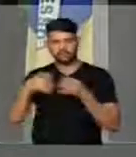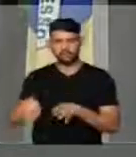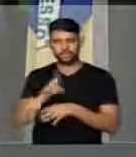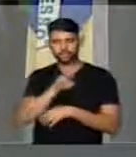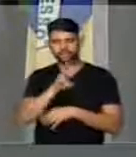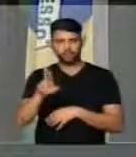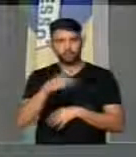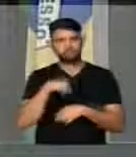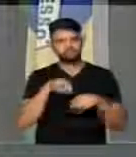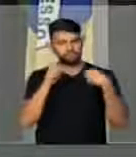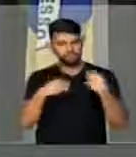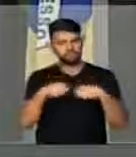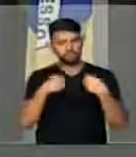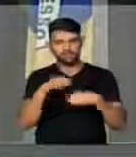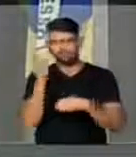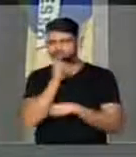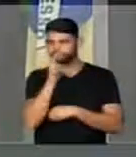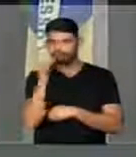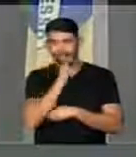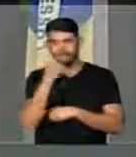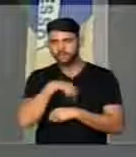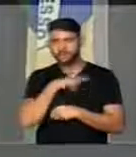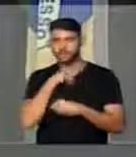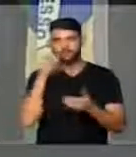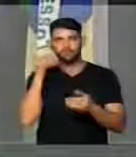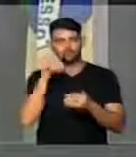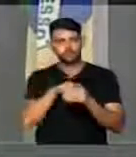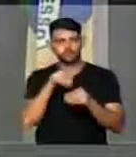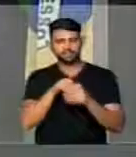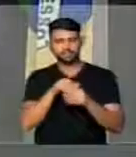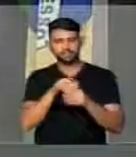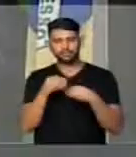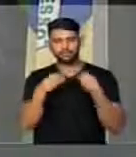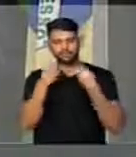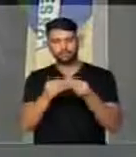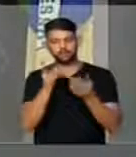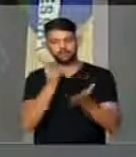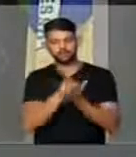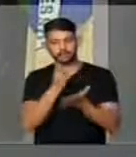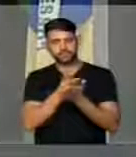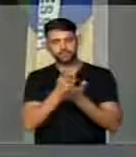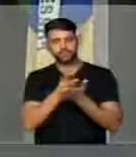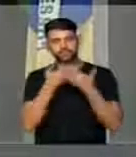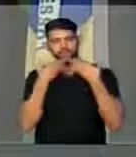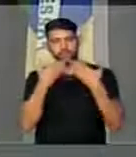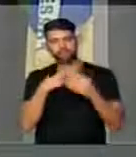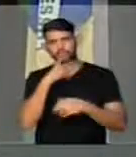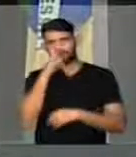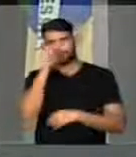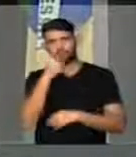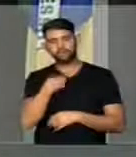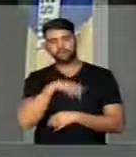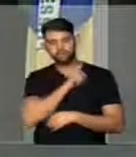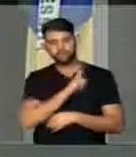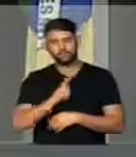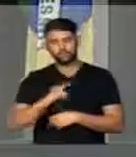uma necessidade imediata para o país e dará, sim, ao mercado um sinal vigoroso de